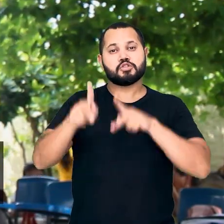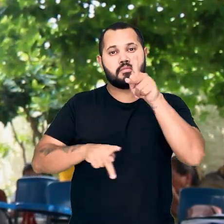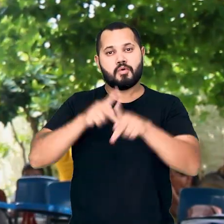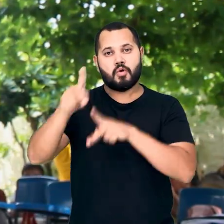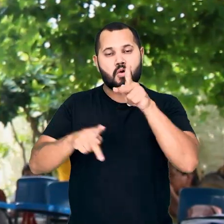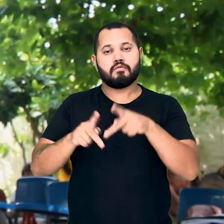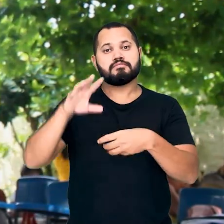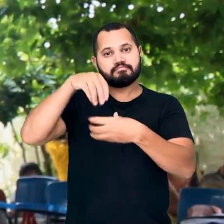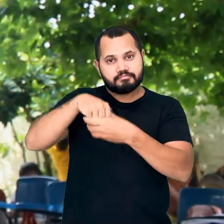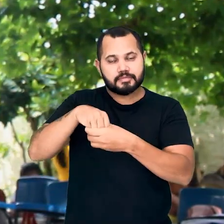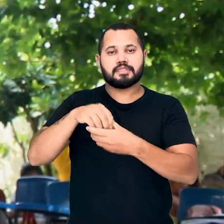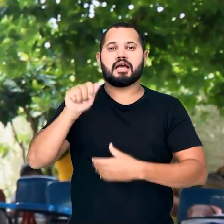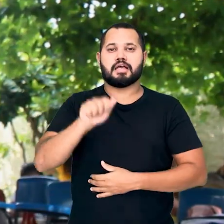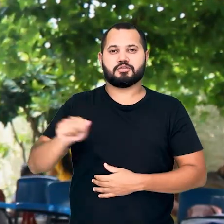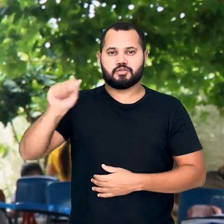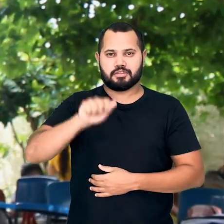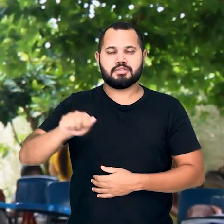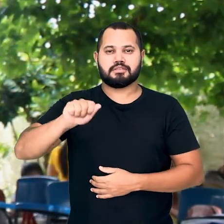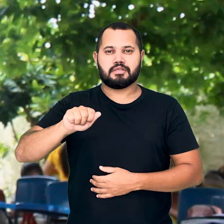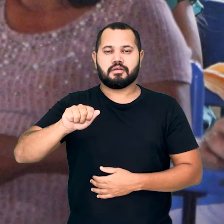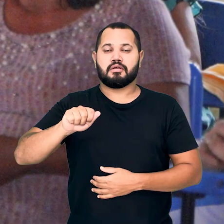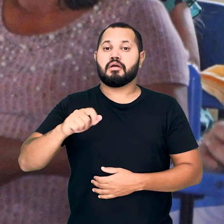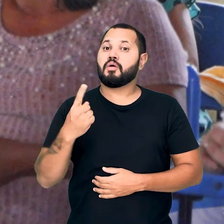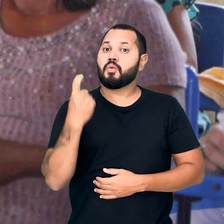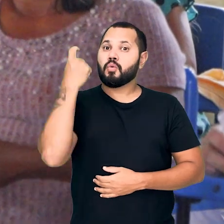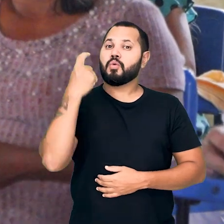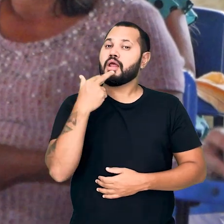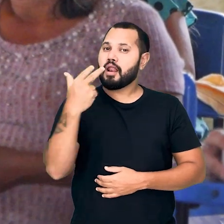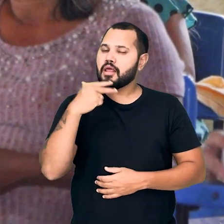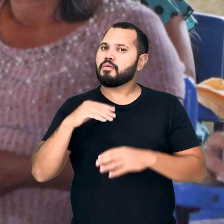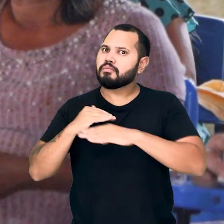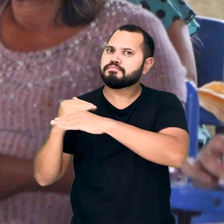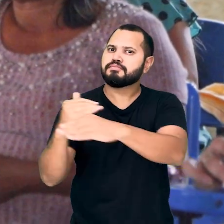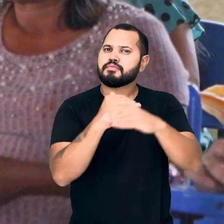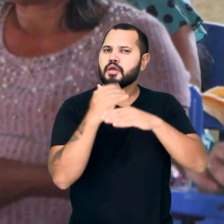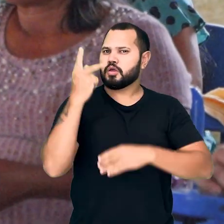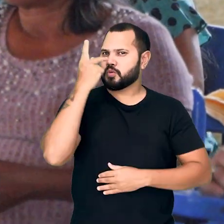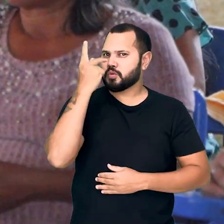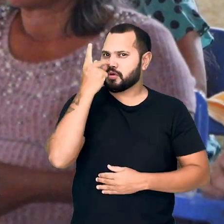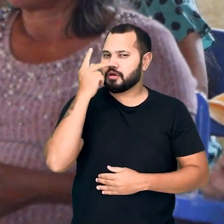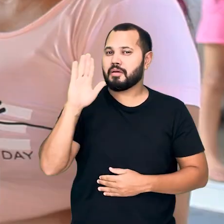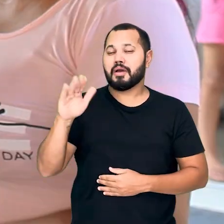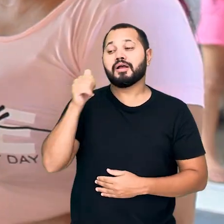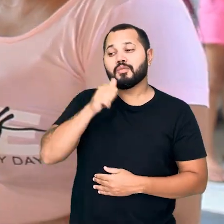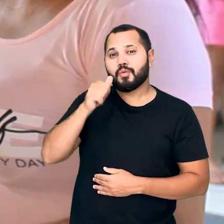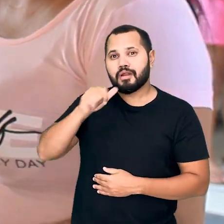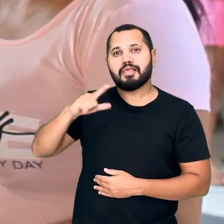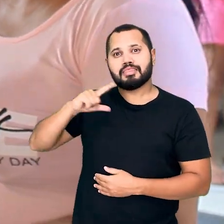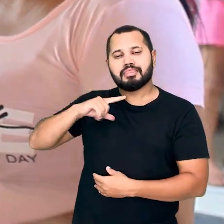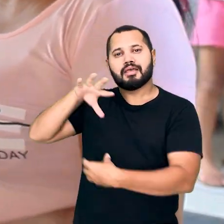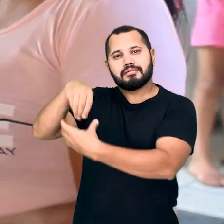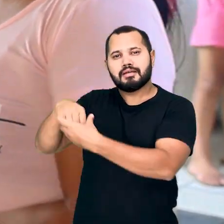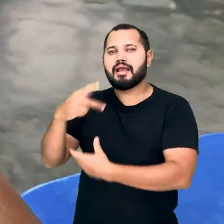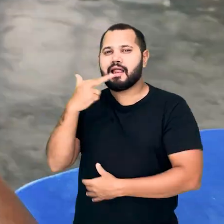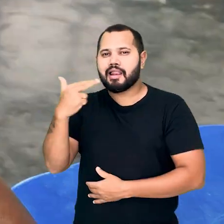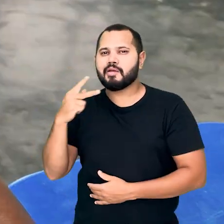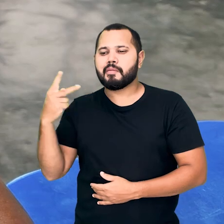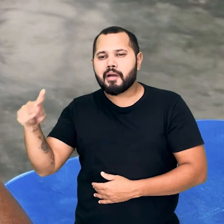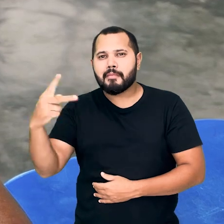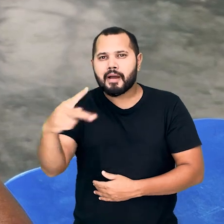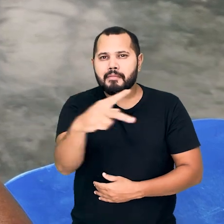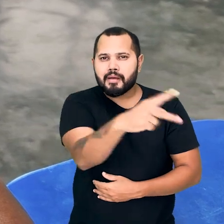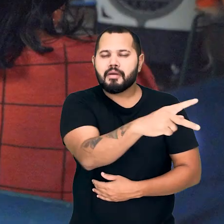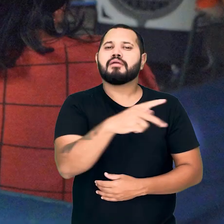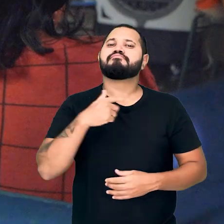Merititapuia. Então são 10 povos que tem aqui na Marne, né? Aqui a língua unificada é tucano, todo mundo fala tucano, mas cada mulher tem